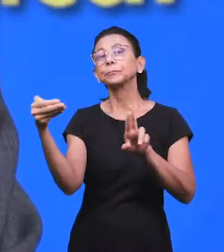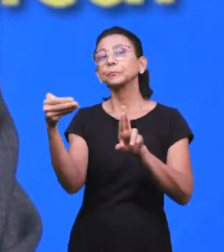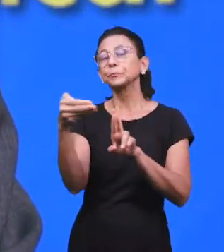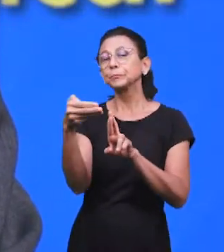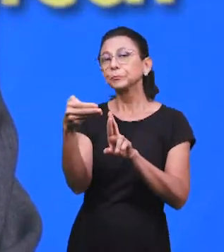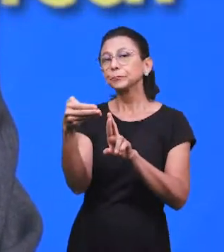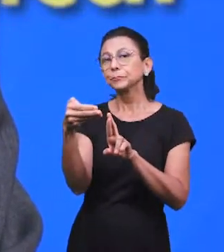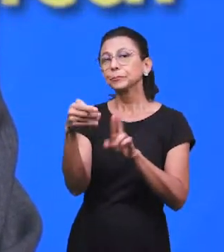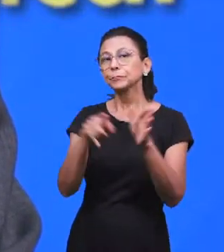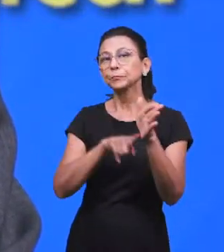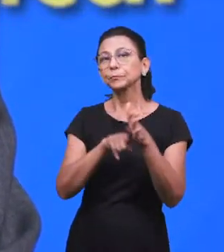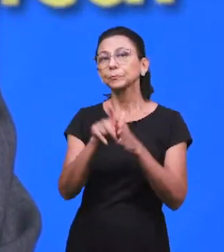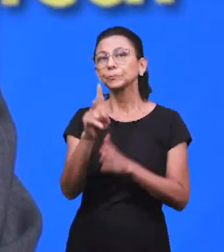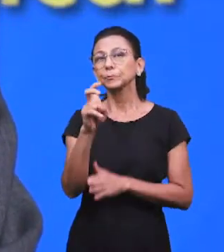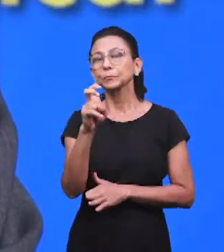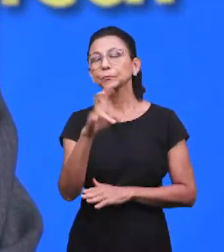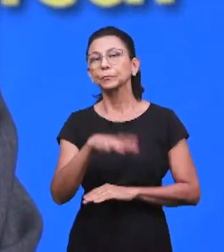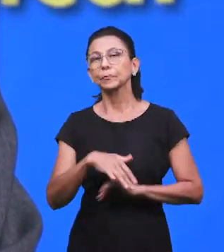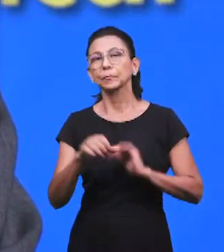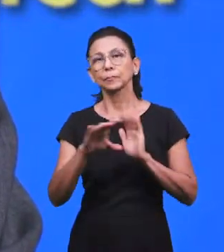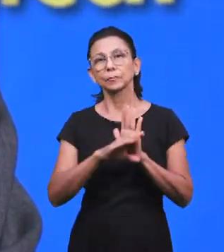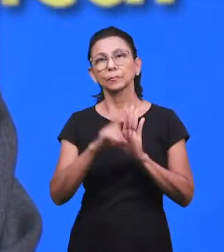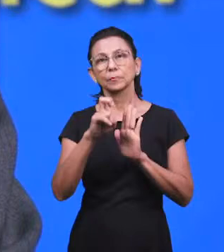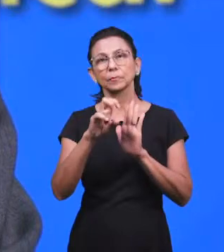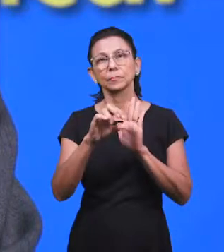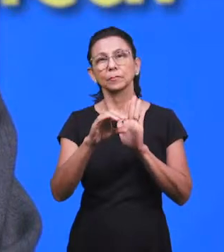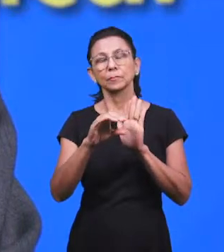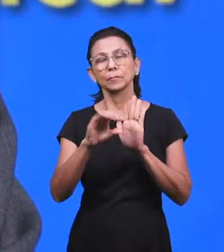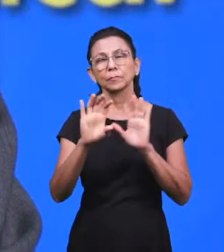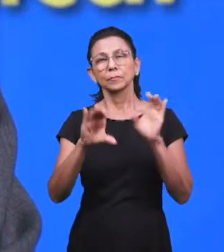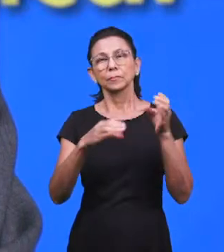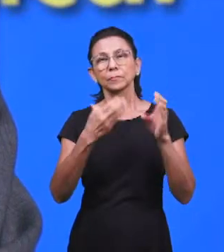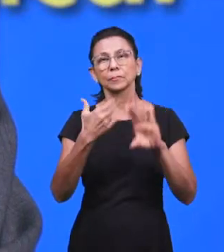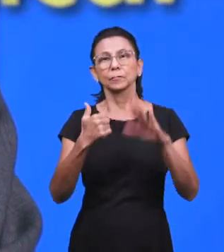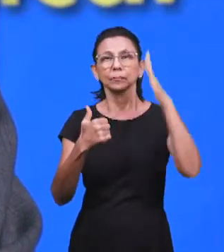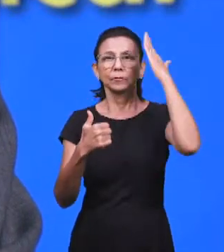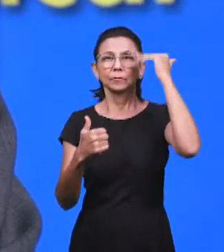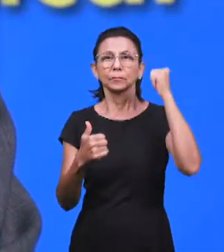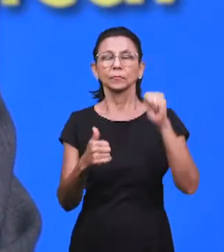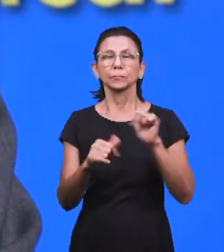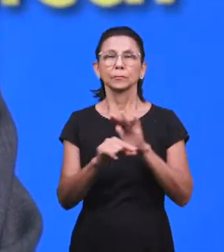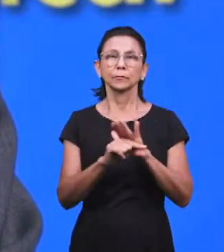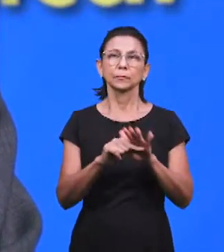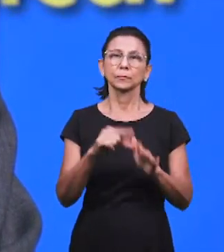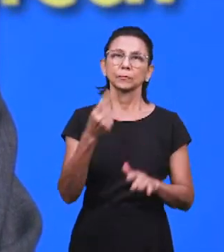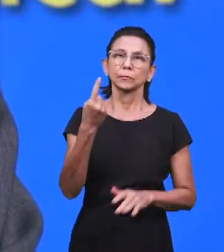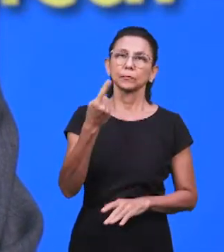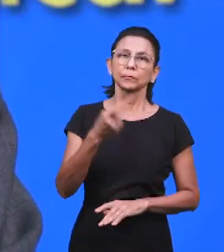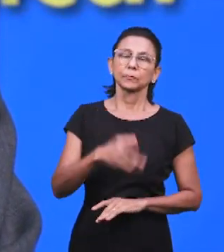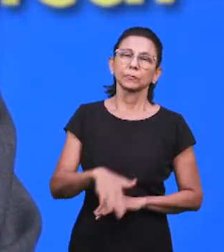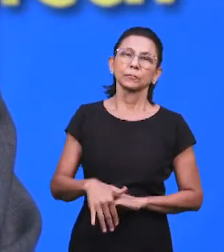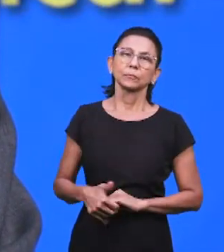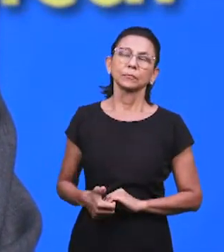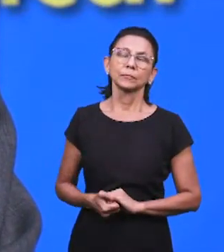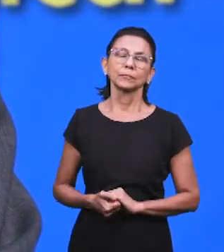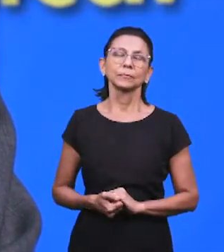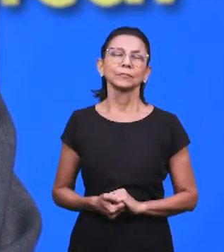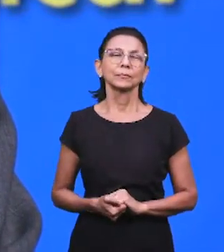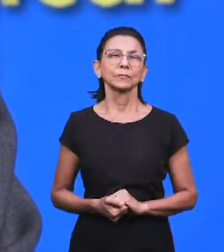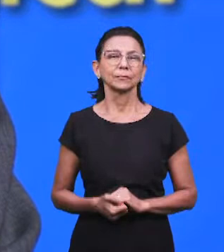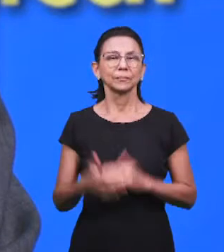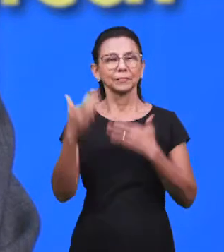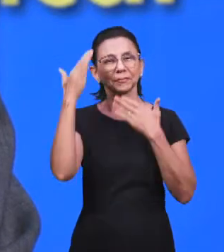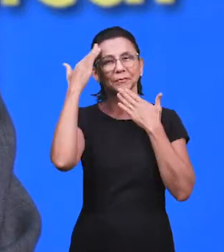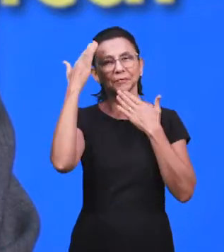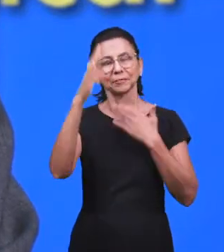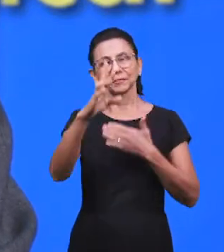refere, na pergunta número 5, ao capítulo 5 de Cantares de Salomão, no versículo 1. Muito bem respondida, muito obrigado